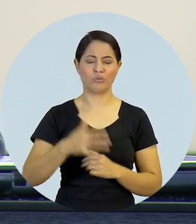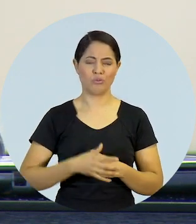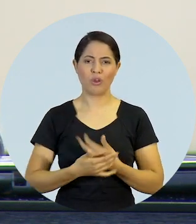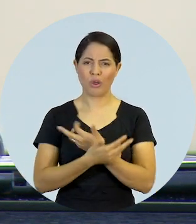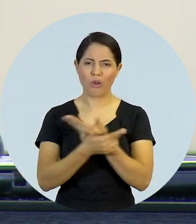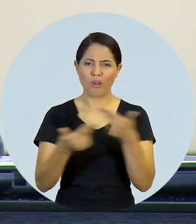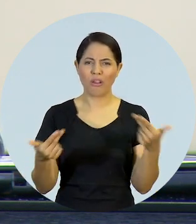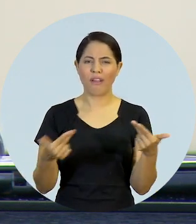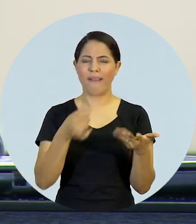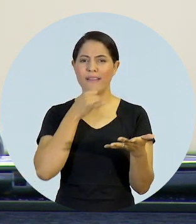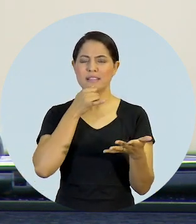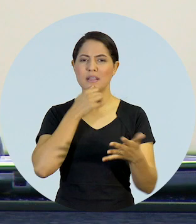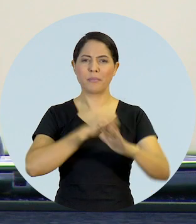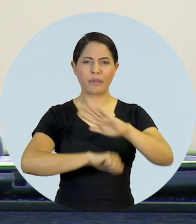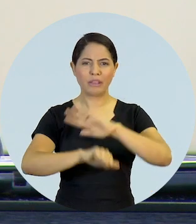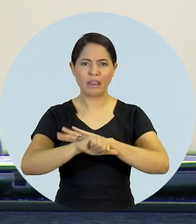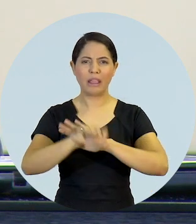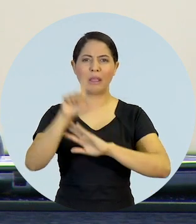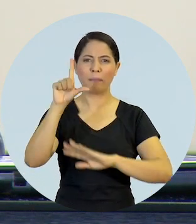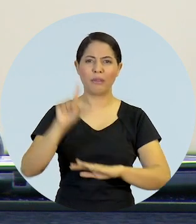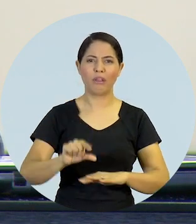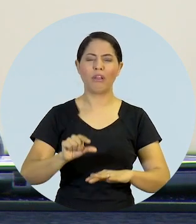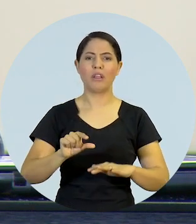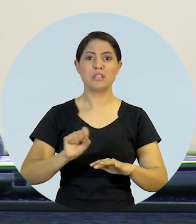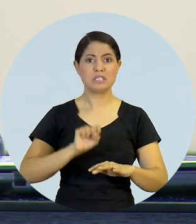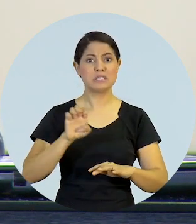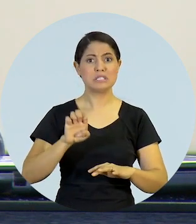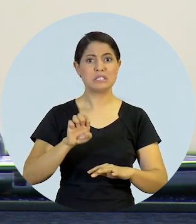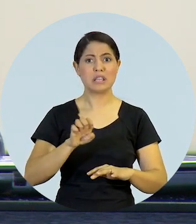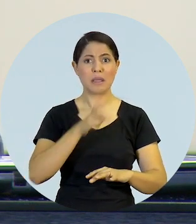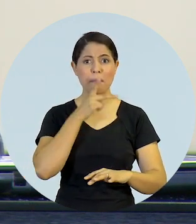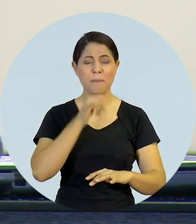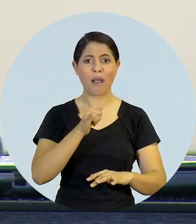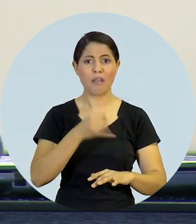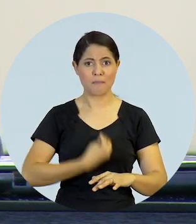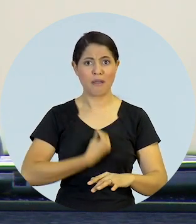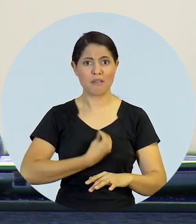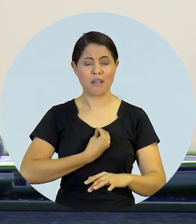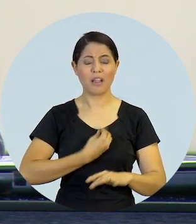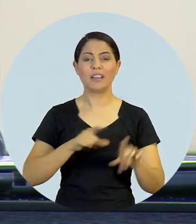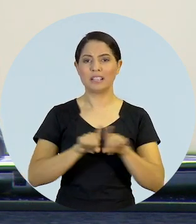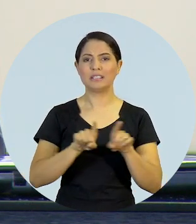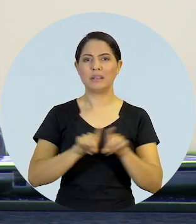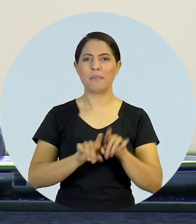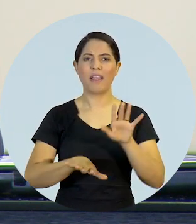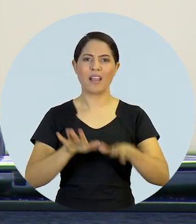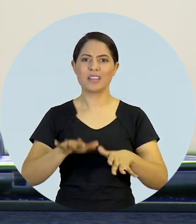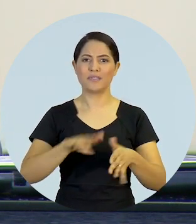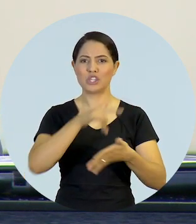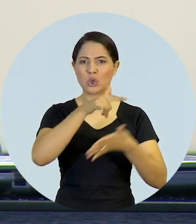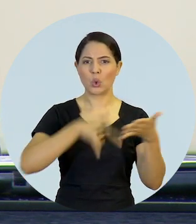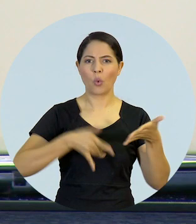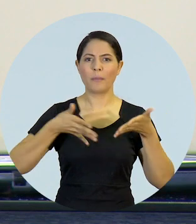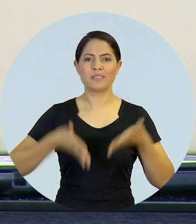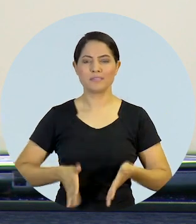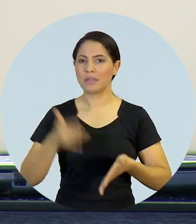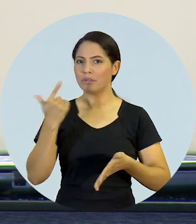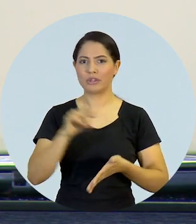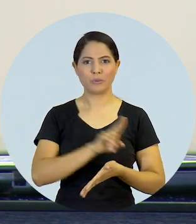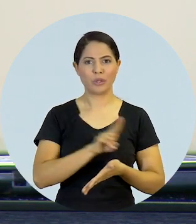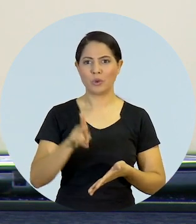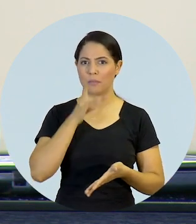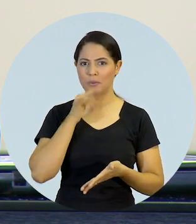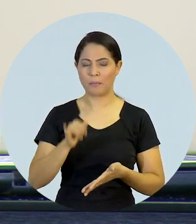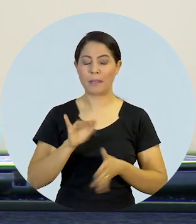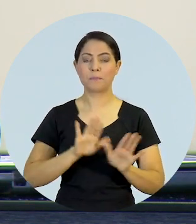sociedade, no número de menores infratores, a quantidade de menores sem o nome do pai na certidão de nascimento. E depois vamos